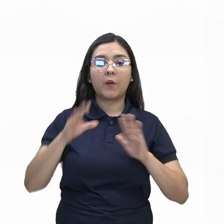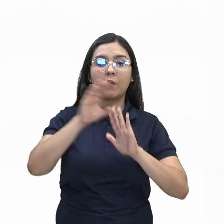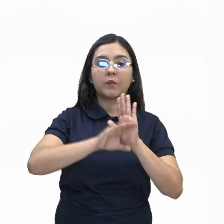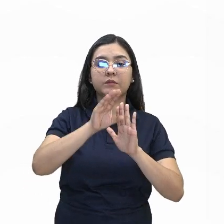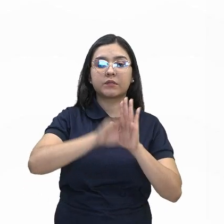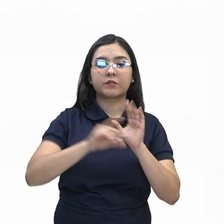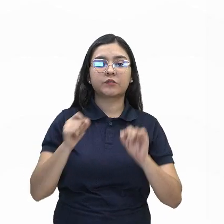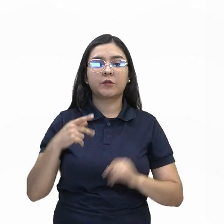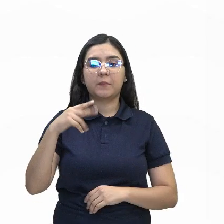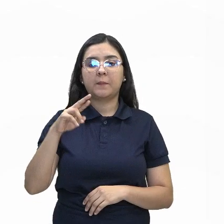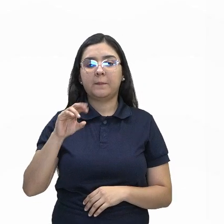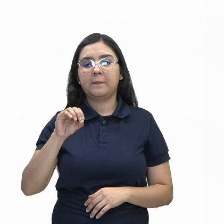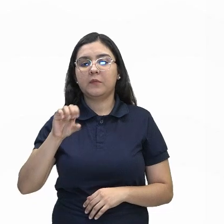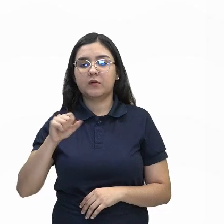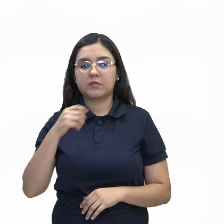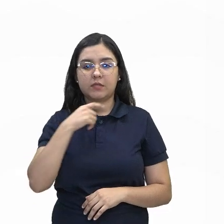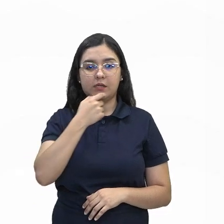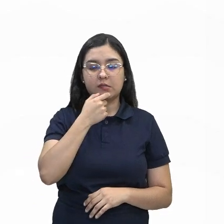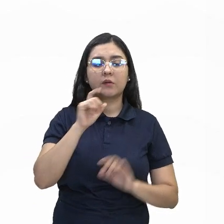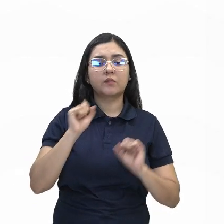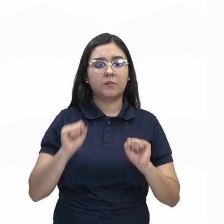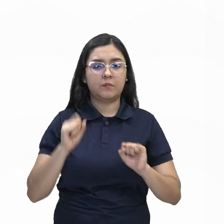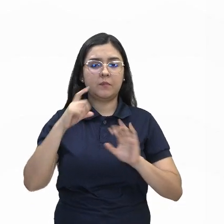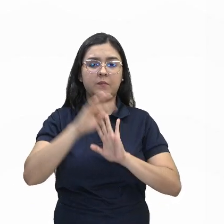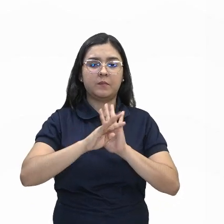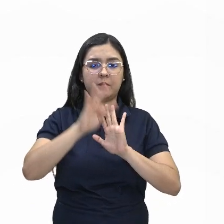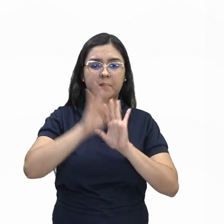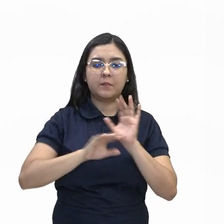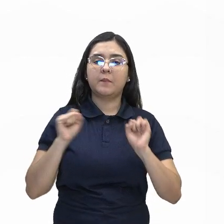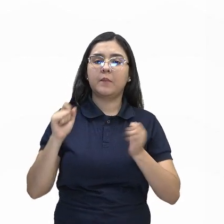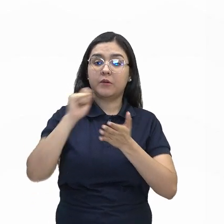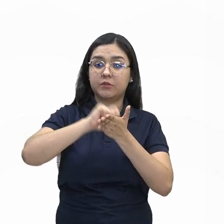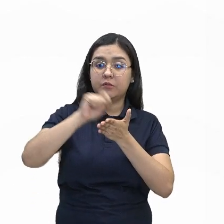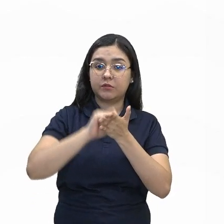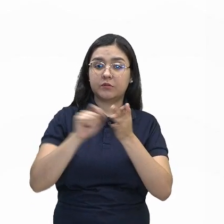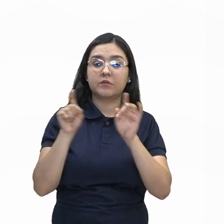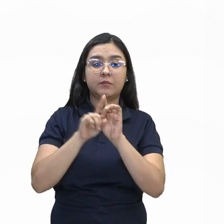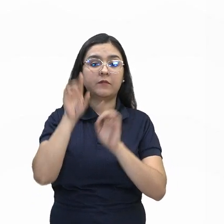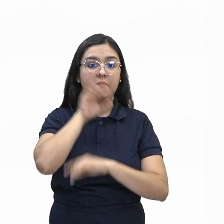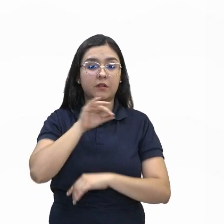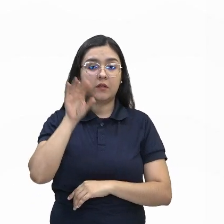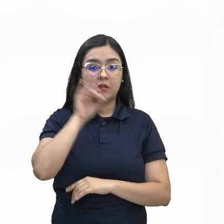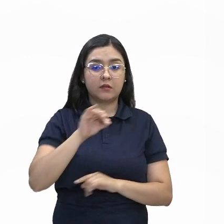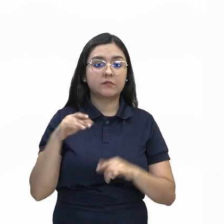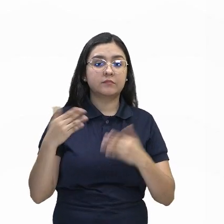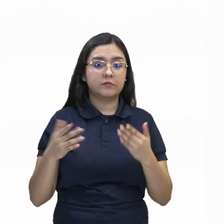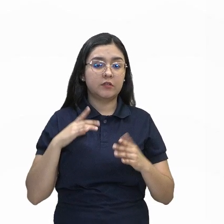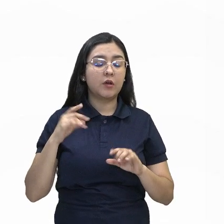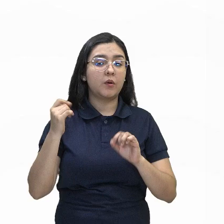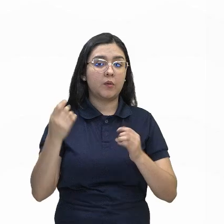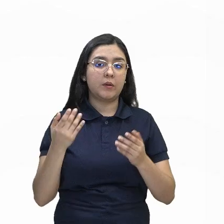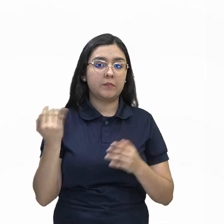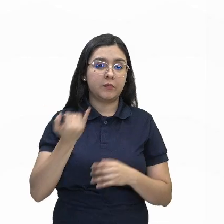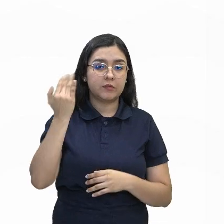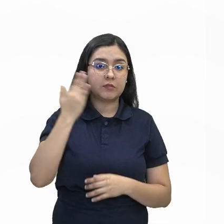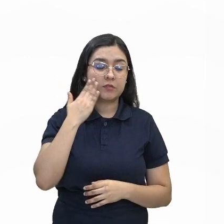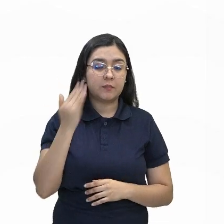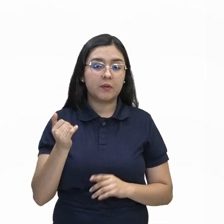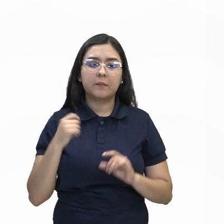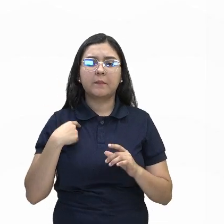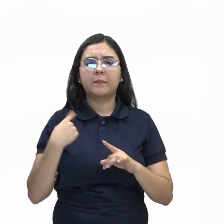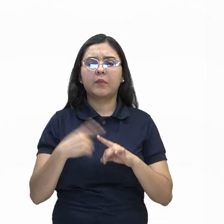inglesa? Então é a seguinte, também é um texto que pode ser falado e escrito, isso é uma definição bem relevante. Quando a gente fala de texto, a gente não